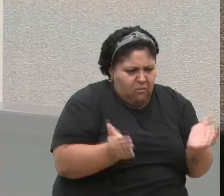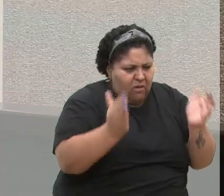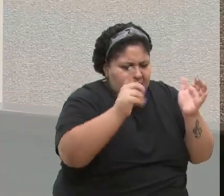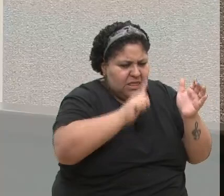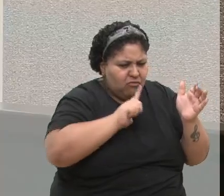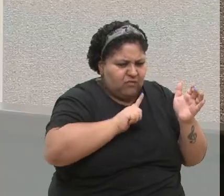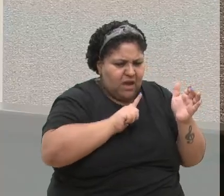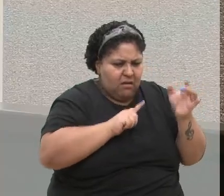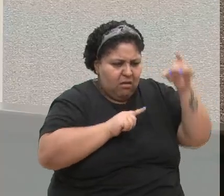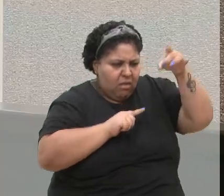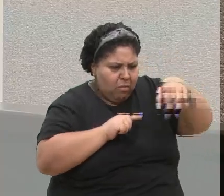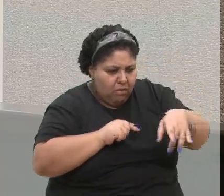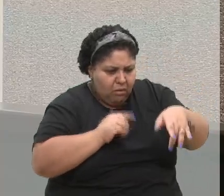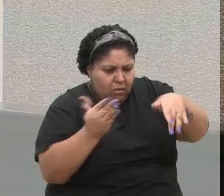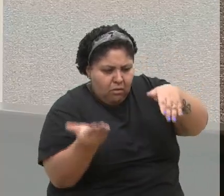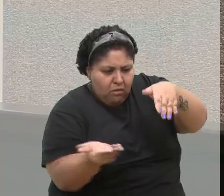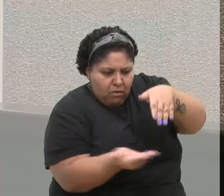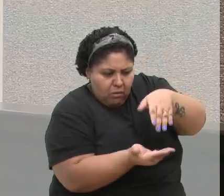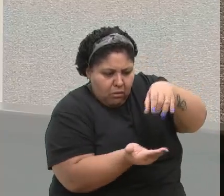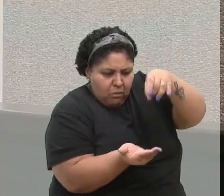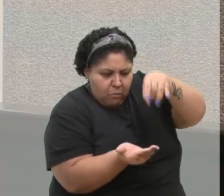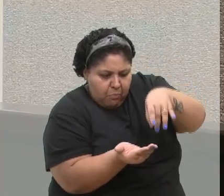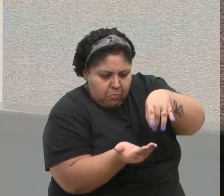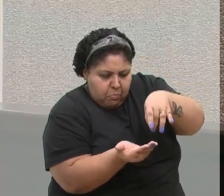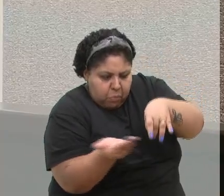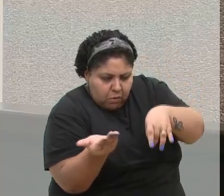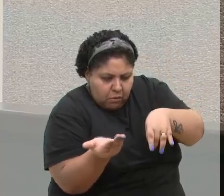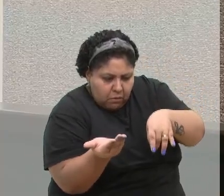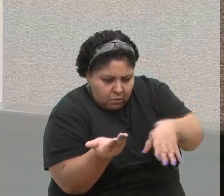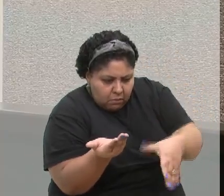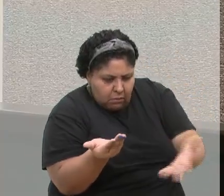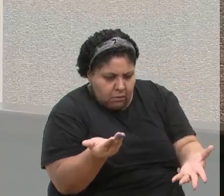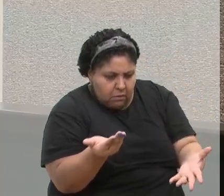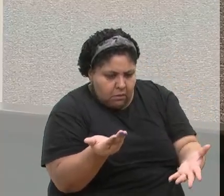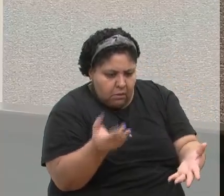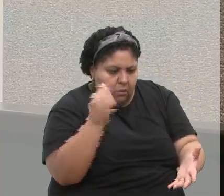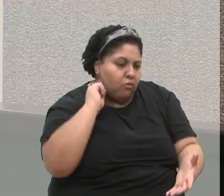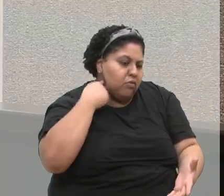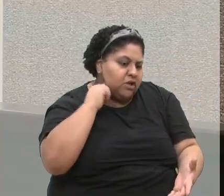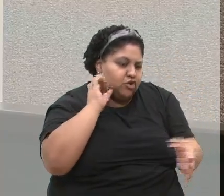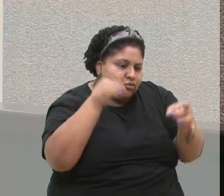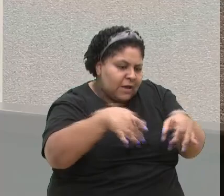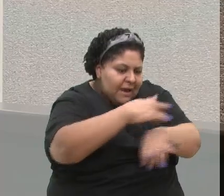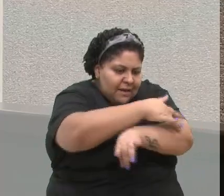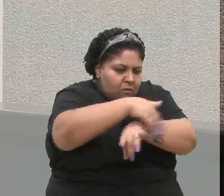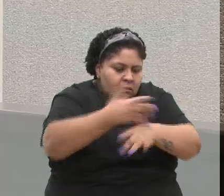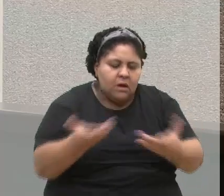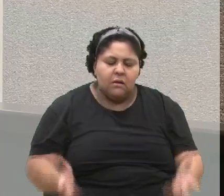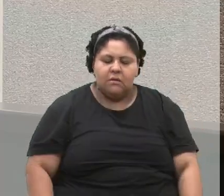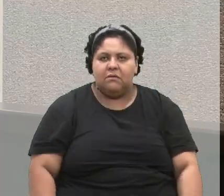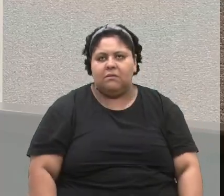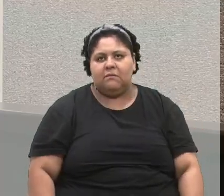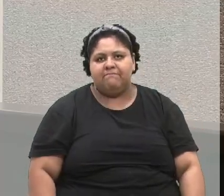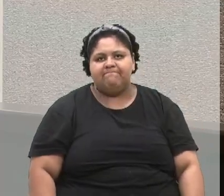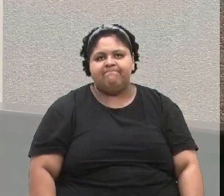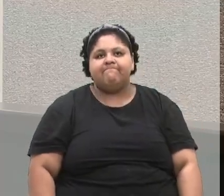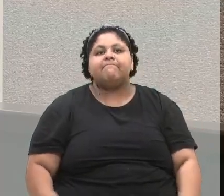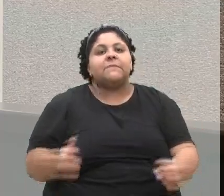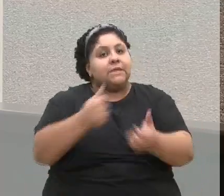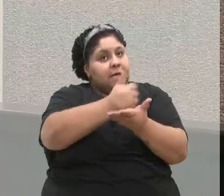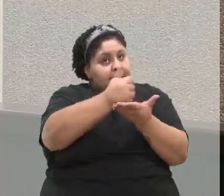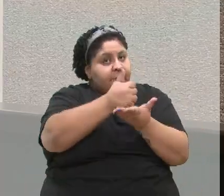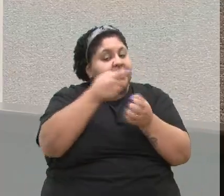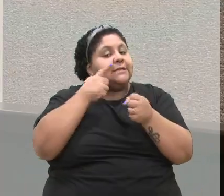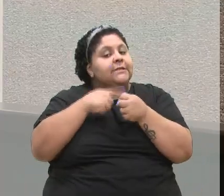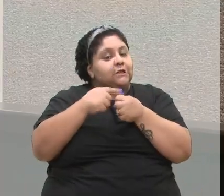fundo, daí vem o cachorro, espalha o lixo, fica pior ainda, né? Só agrava. Então, são coisas básicas que Caxias do Sul